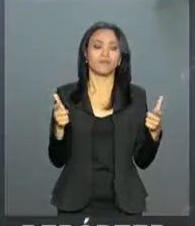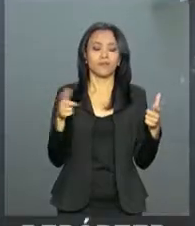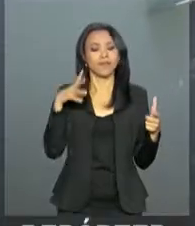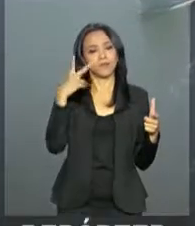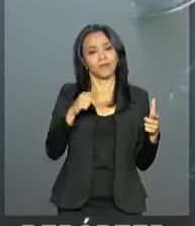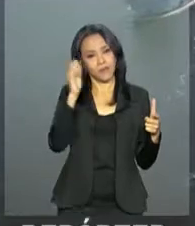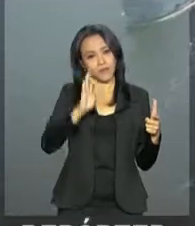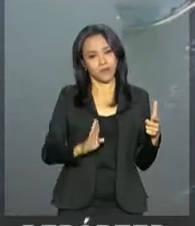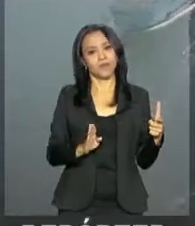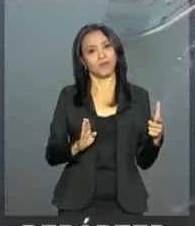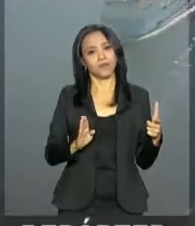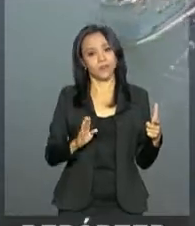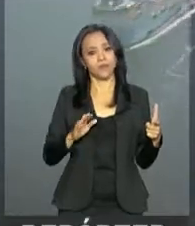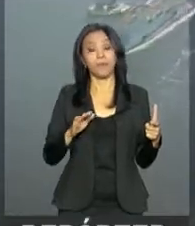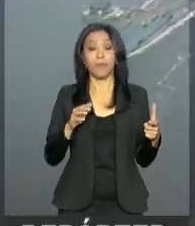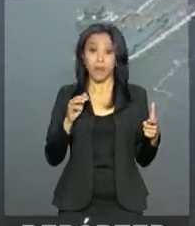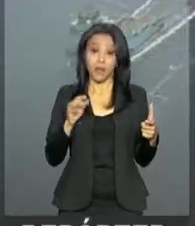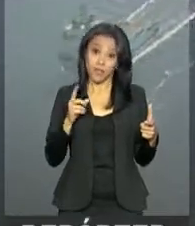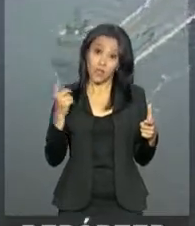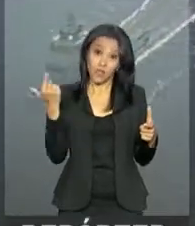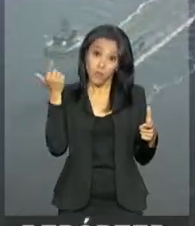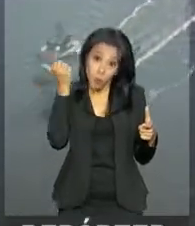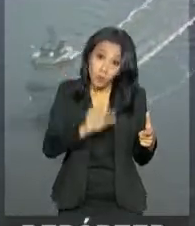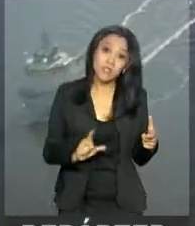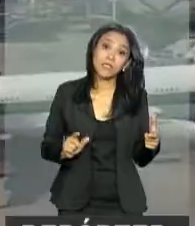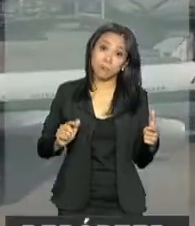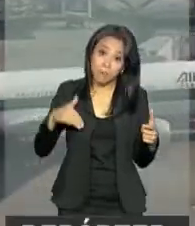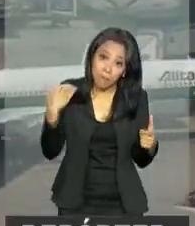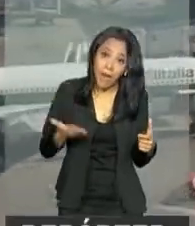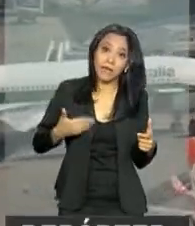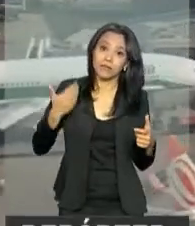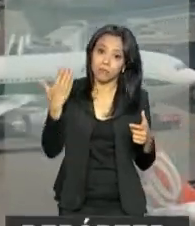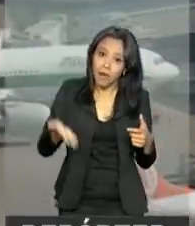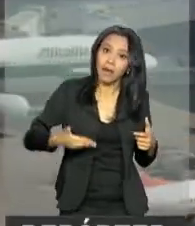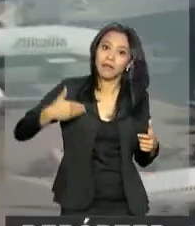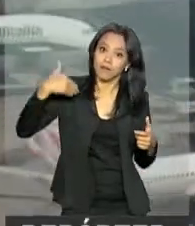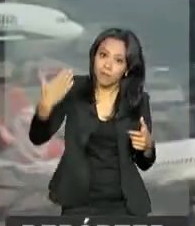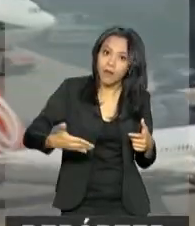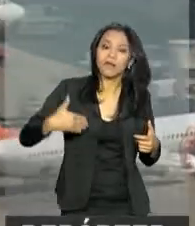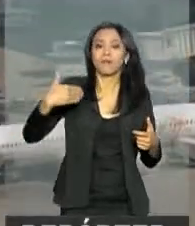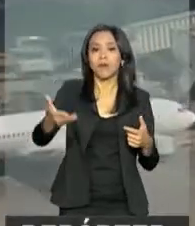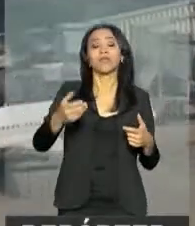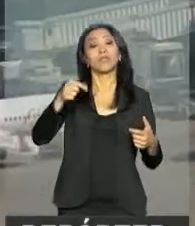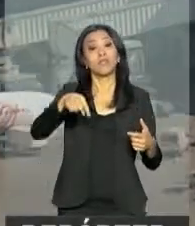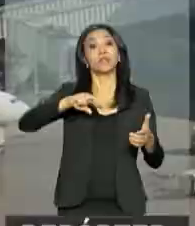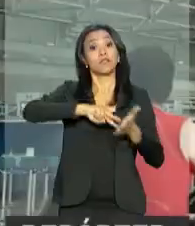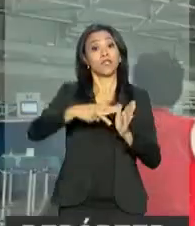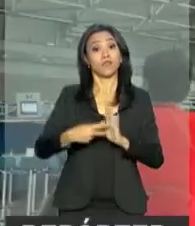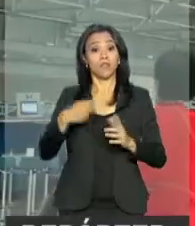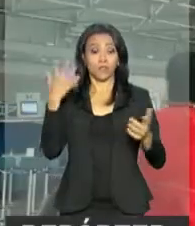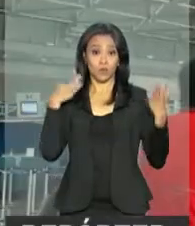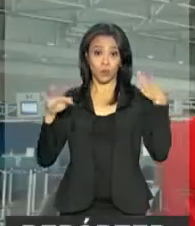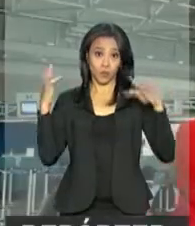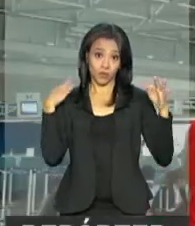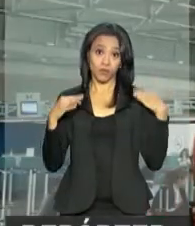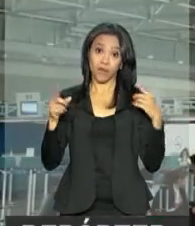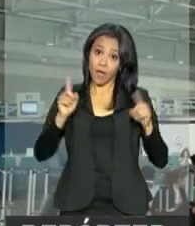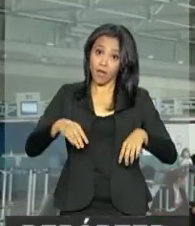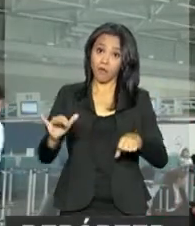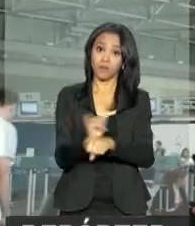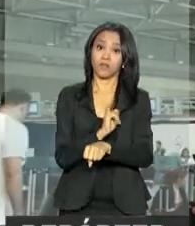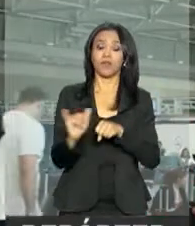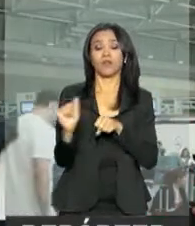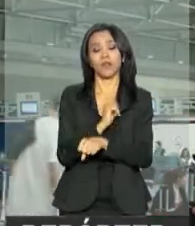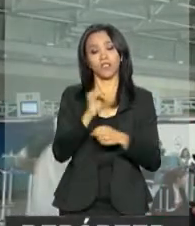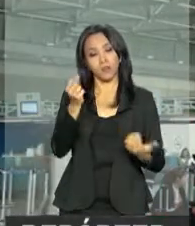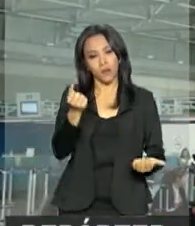que crescerá mais de 3% esse ano. Nós conseguiremos crescer mais ainda, o que significa que o turismo é uma grande alternativa para o